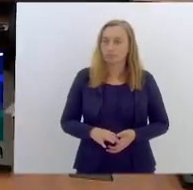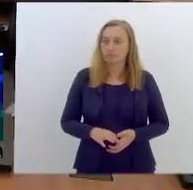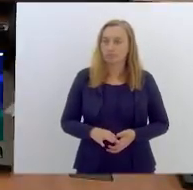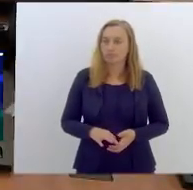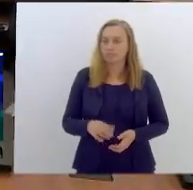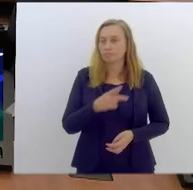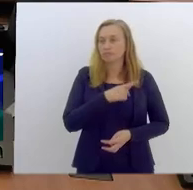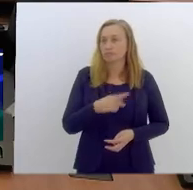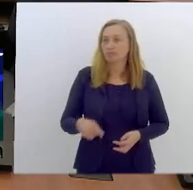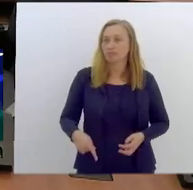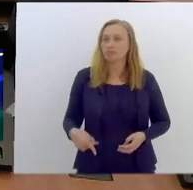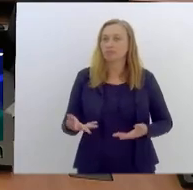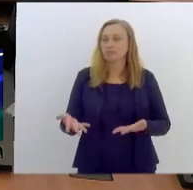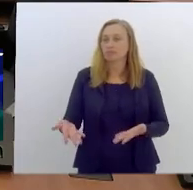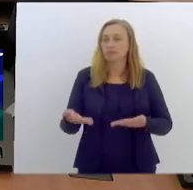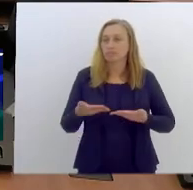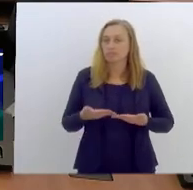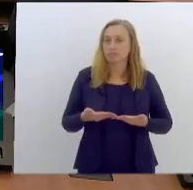presidência